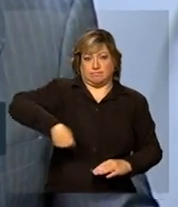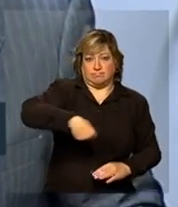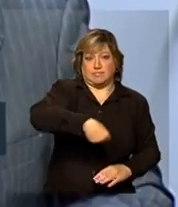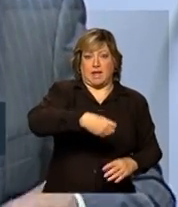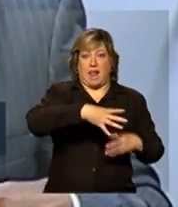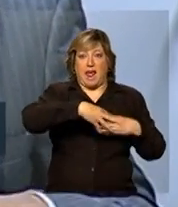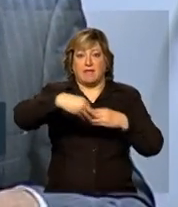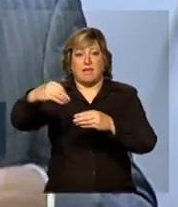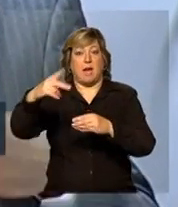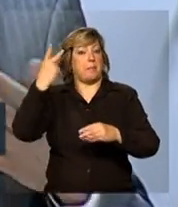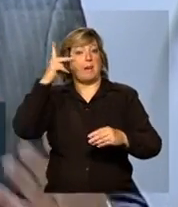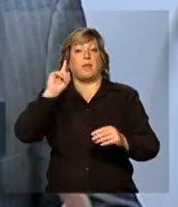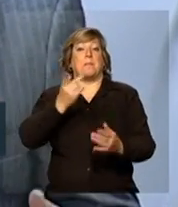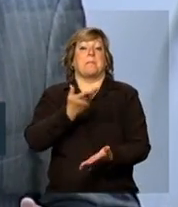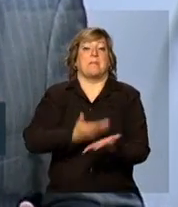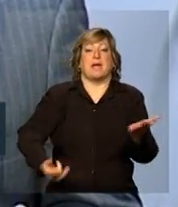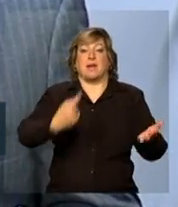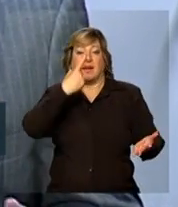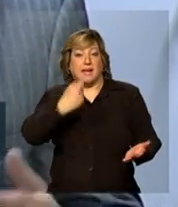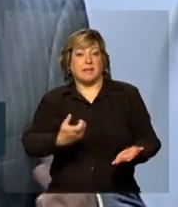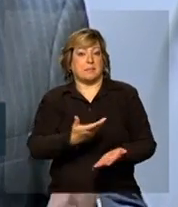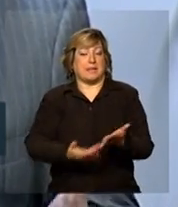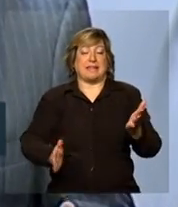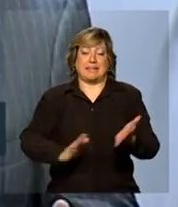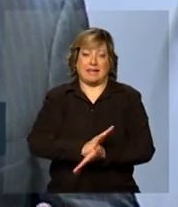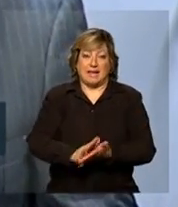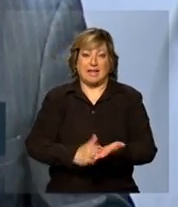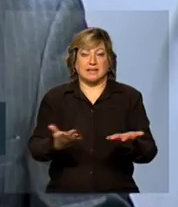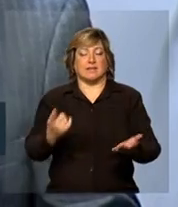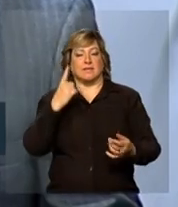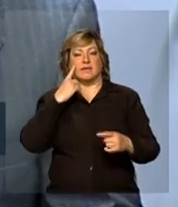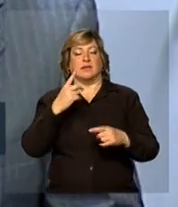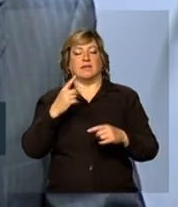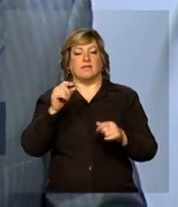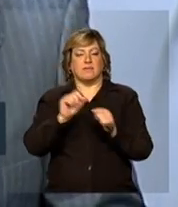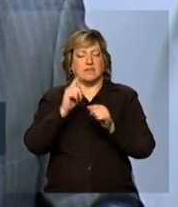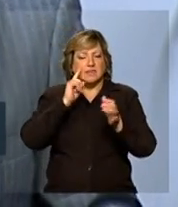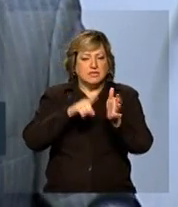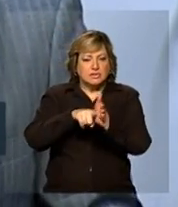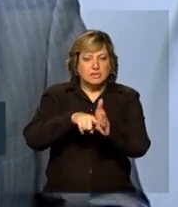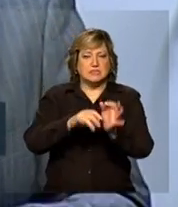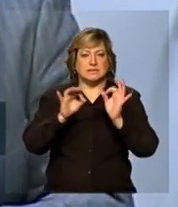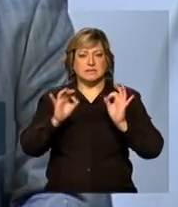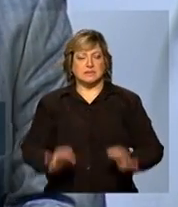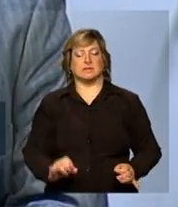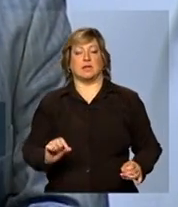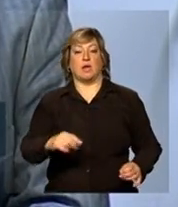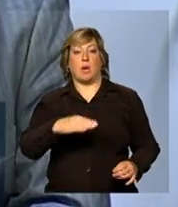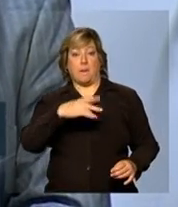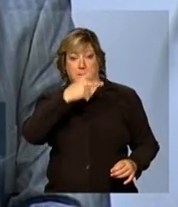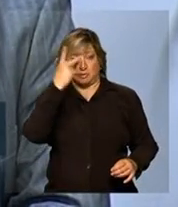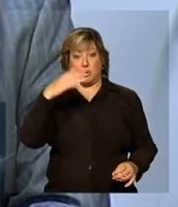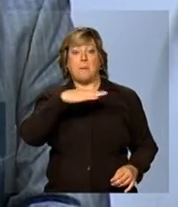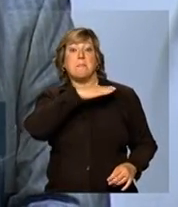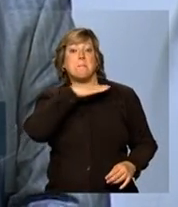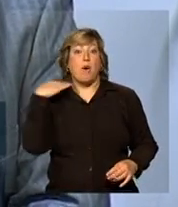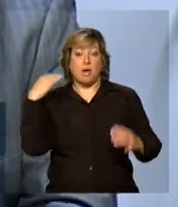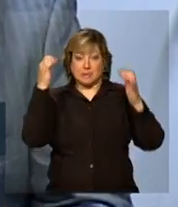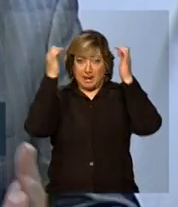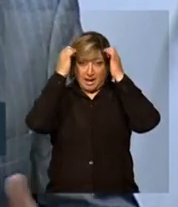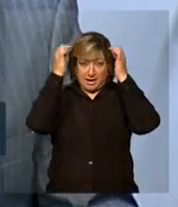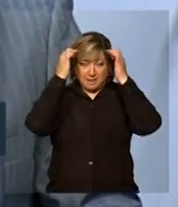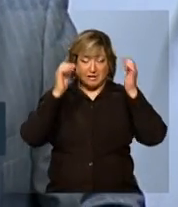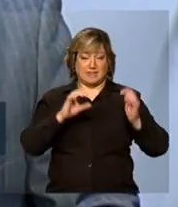oriente adequadamente a família, que busque autorização, que faça o diagnóstico correto. de morte encefálica, né? Então, a combinação